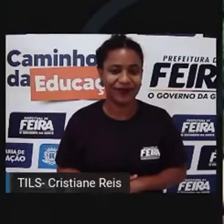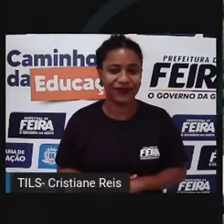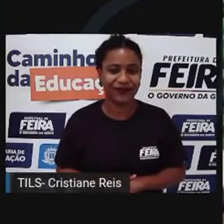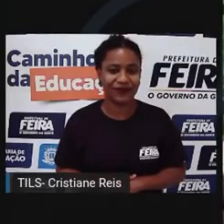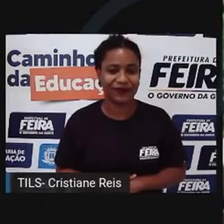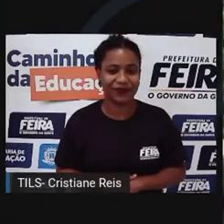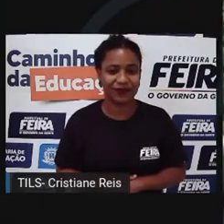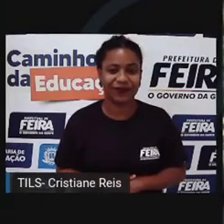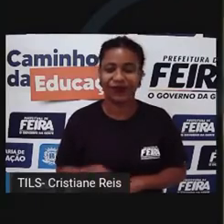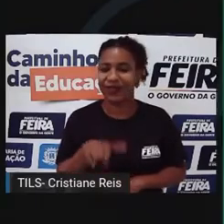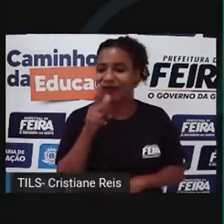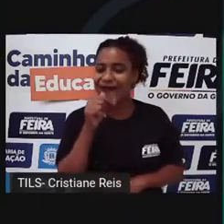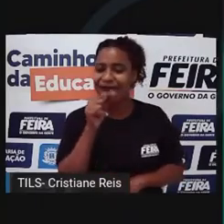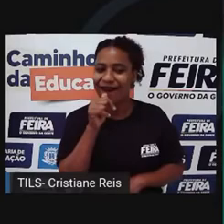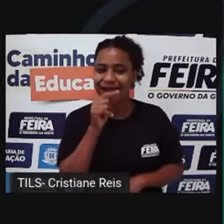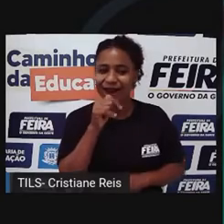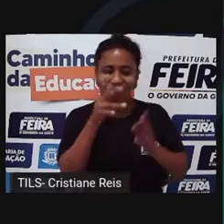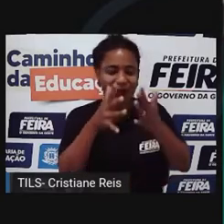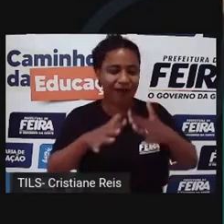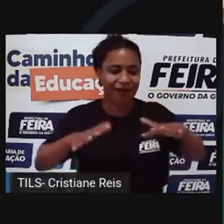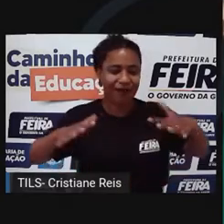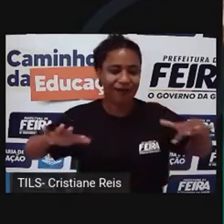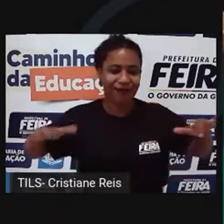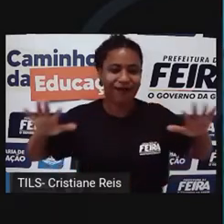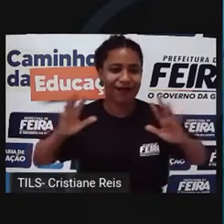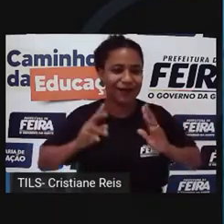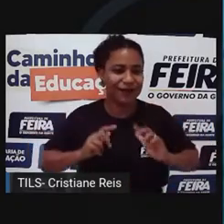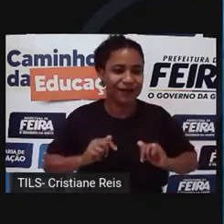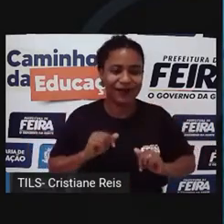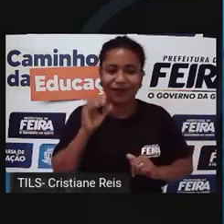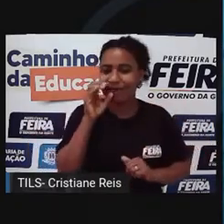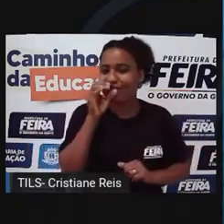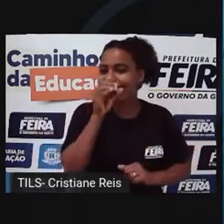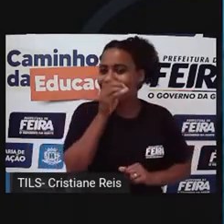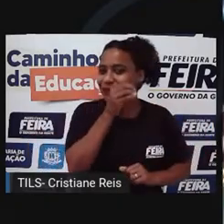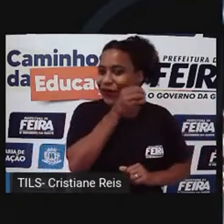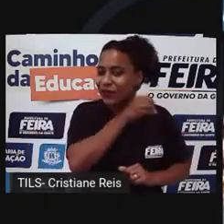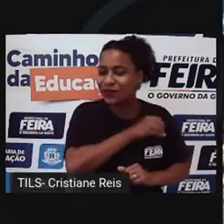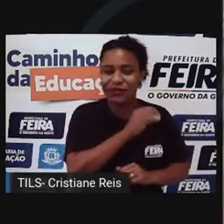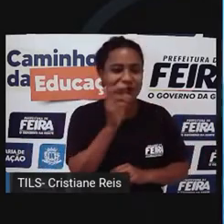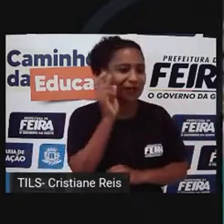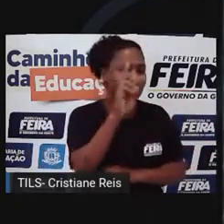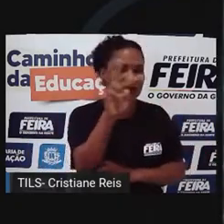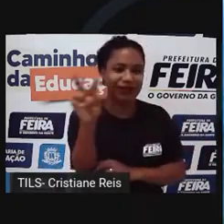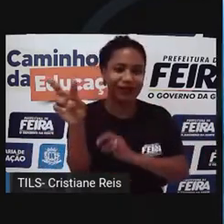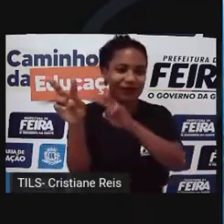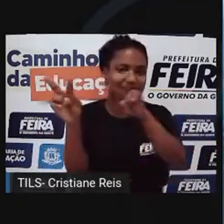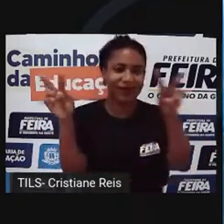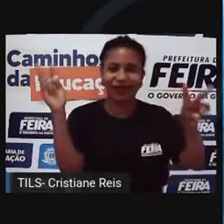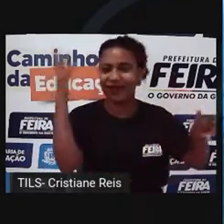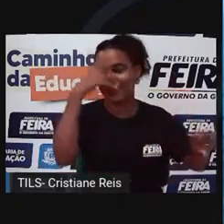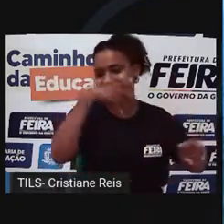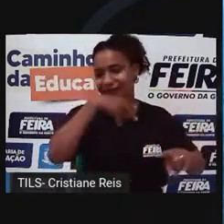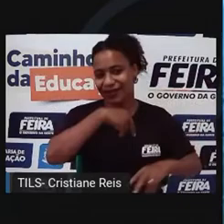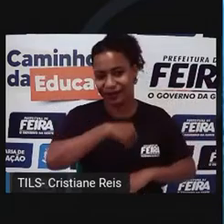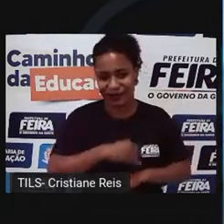Águas transparentes, mornas, uma paisagem espetacular que faz de Paraty uma cidade incrível.